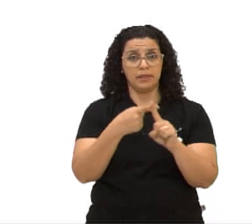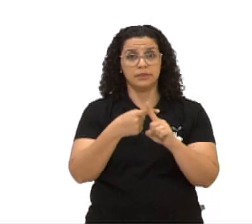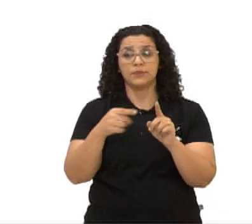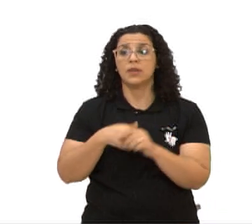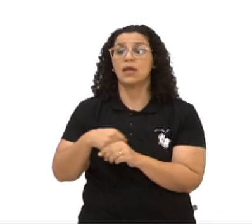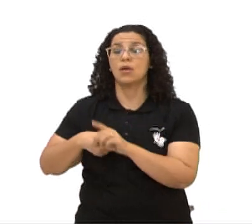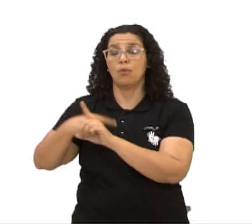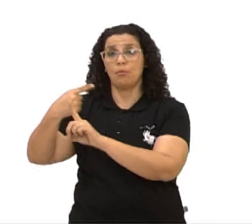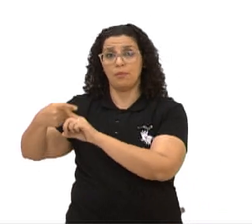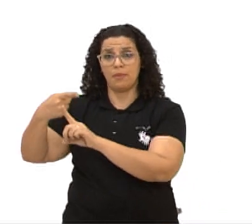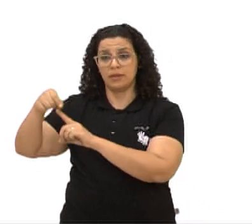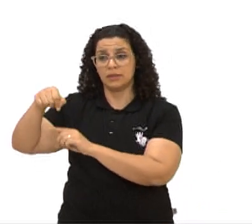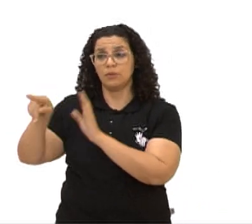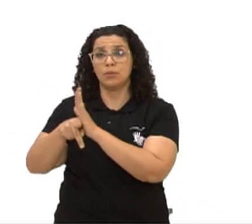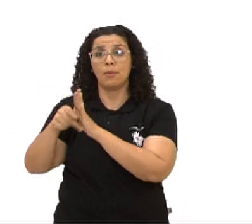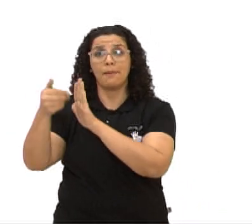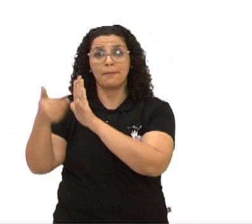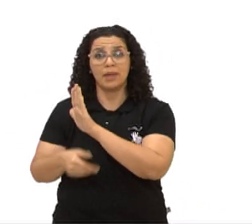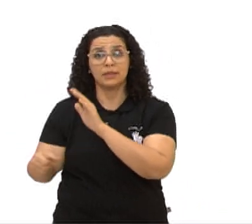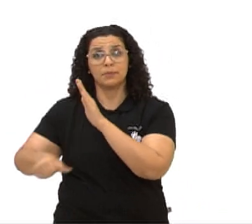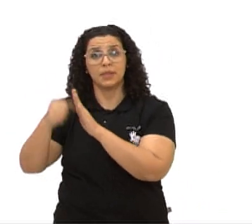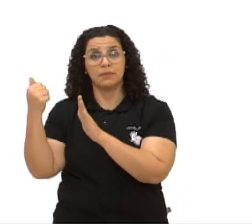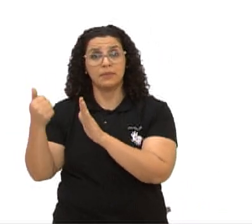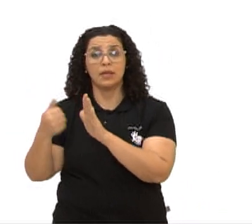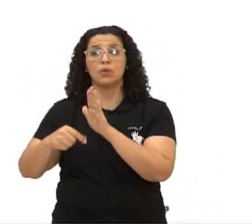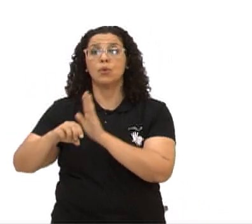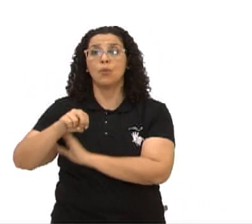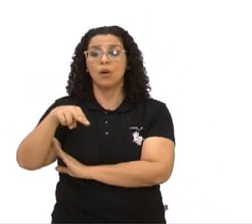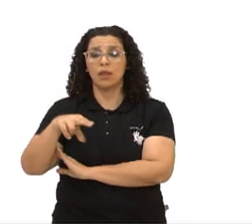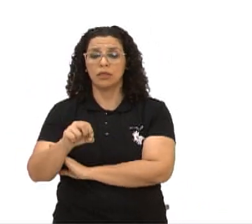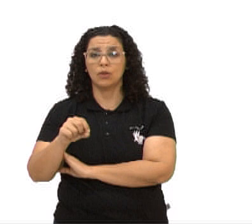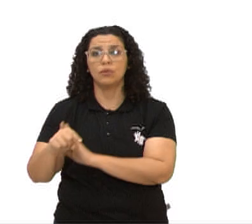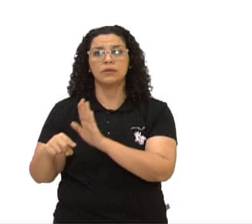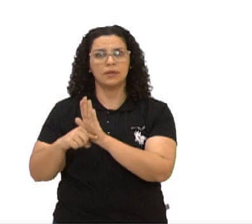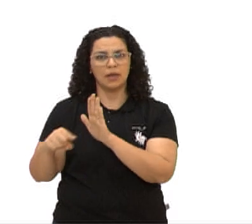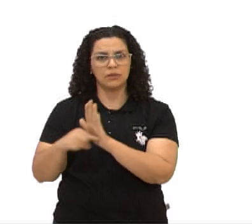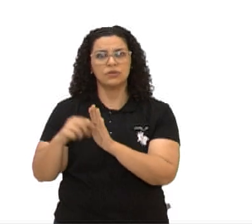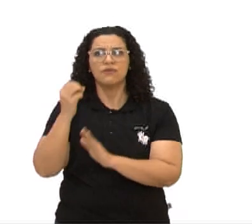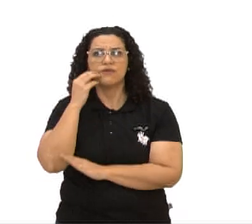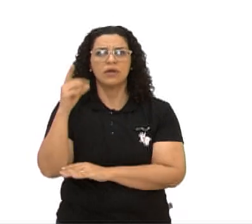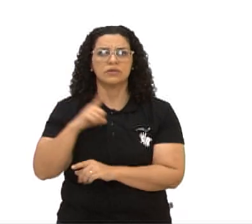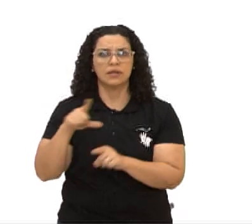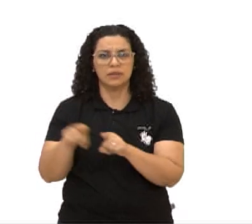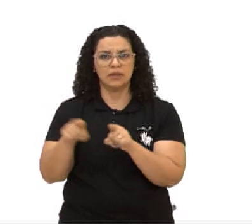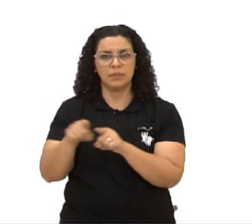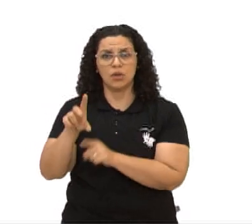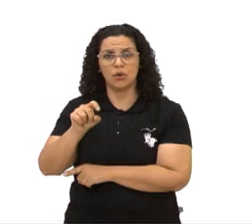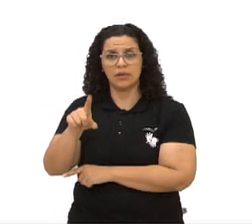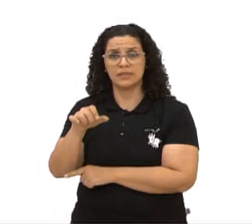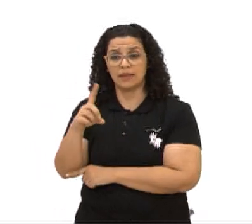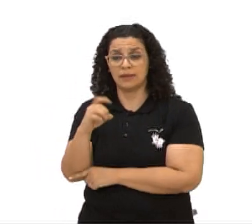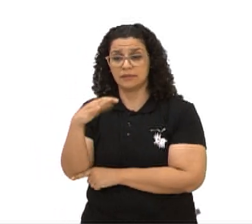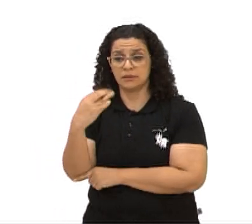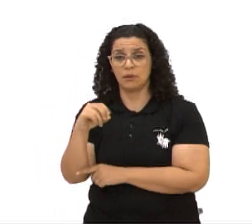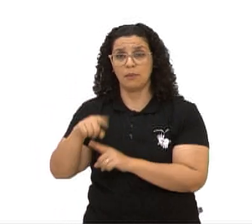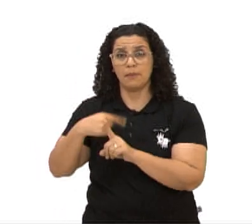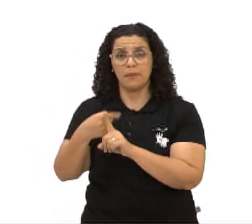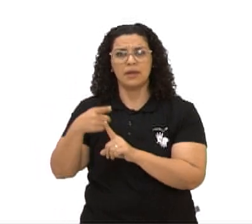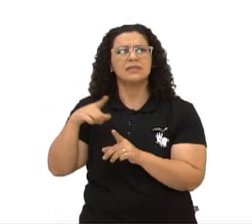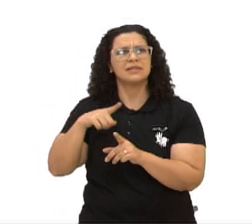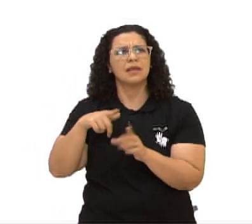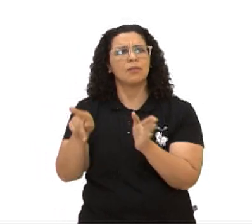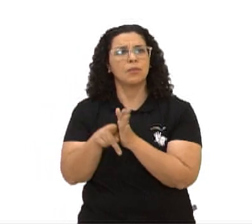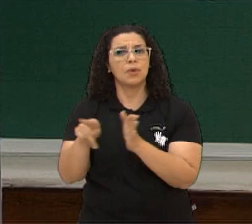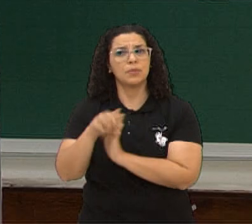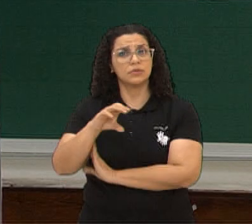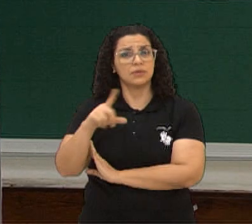o polo positivo descarrega em primeiro lugar o ânion de descarga mais fácil ou de oxidação mais fácil, que nesse caso